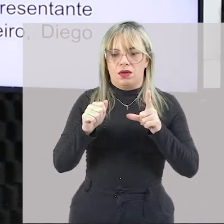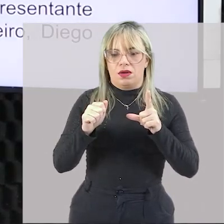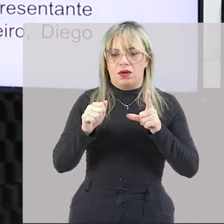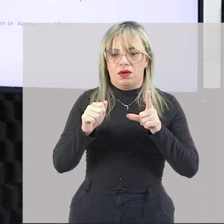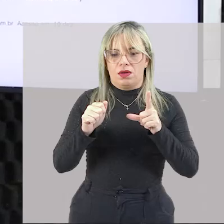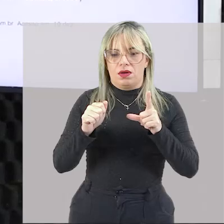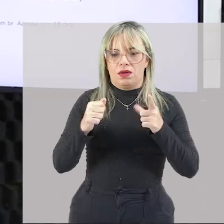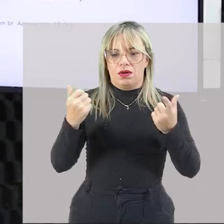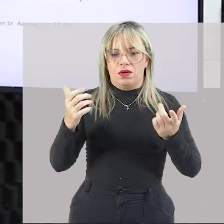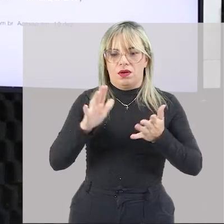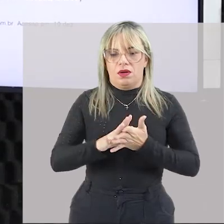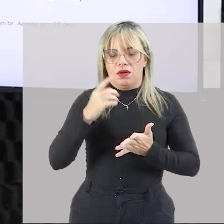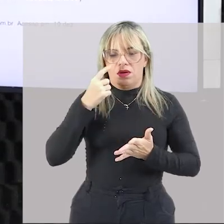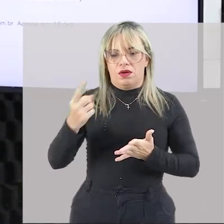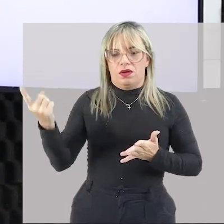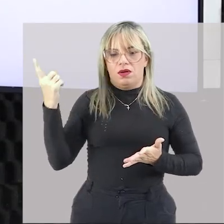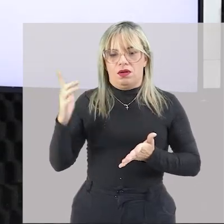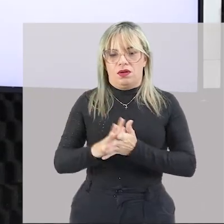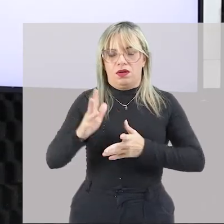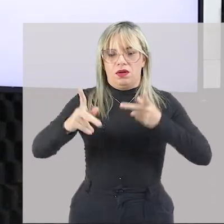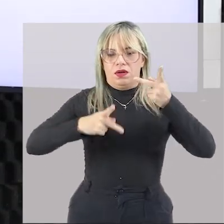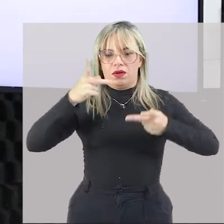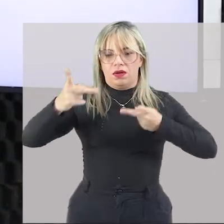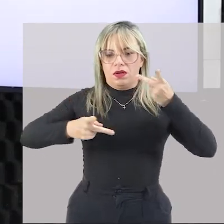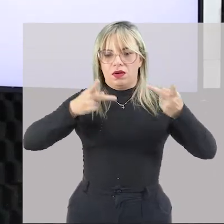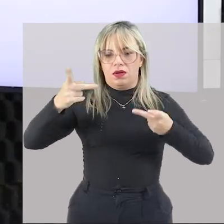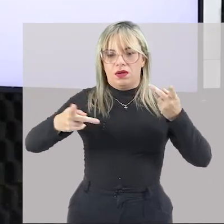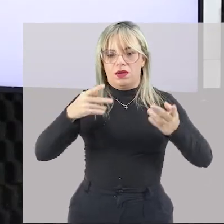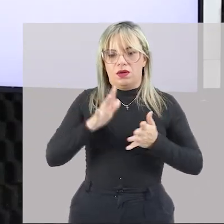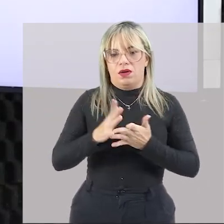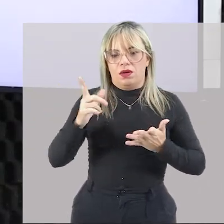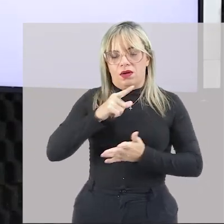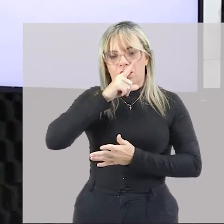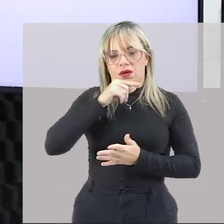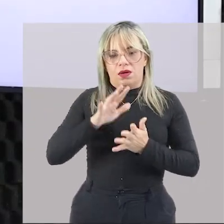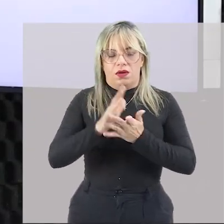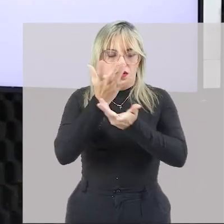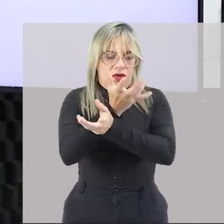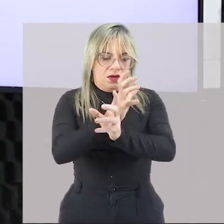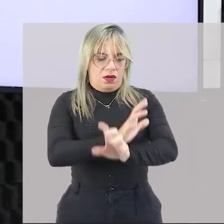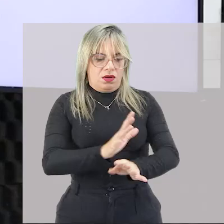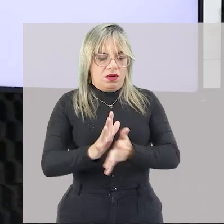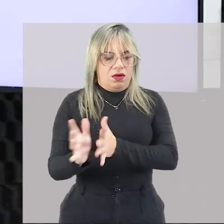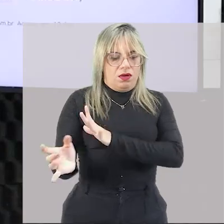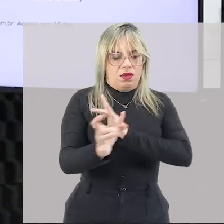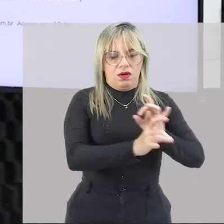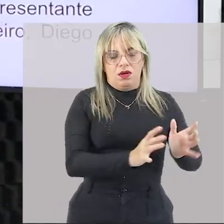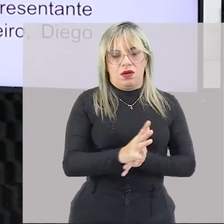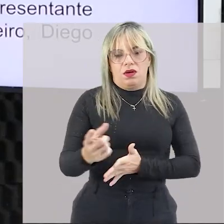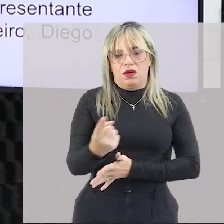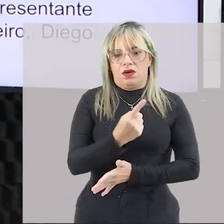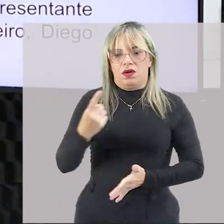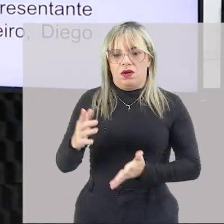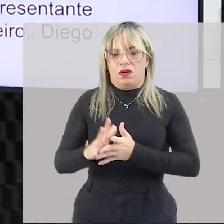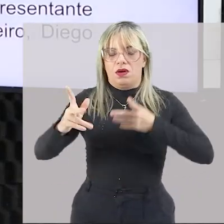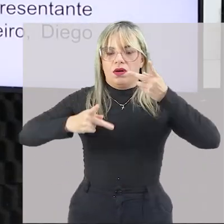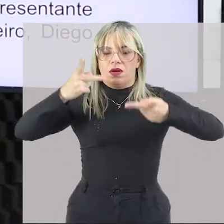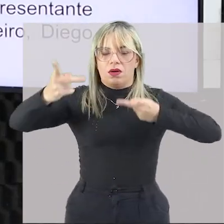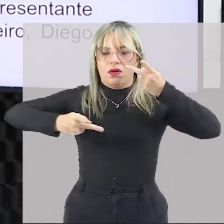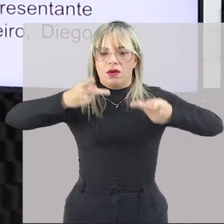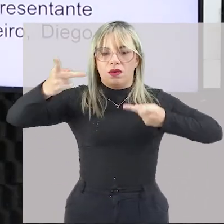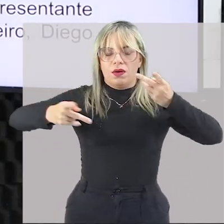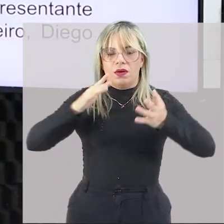porque não tem para onde, gente. Onde ele fala sobre urubus, caveiras, abandono e solidão, drama e medo. Ele está falando sobre